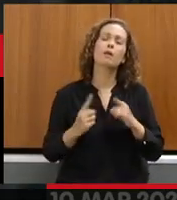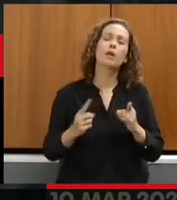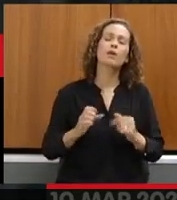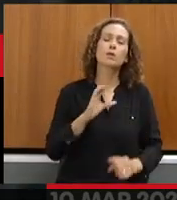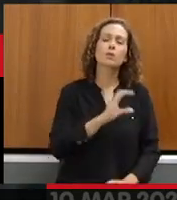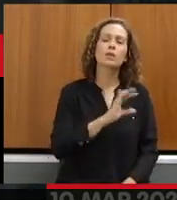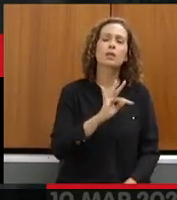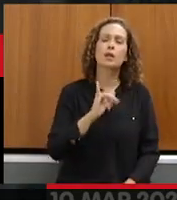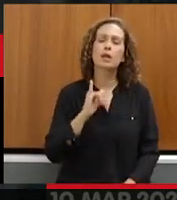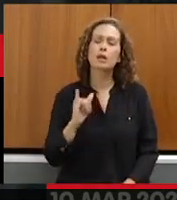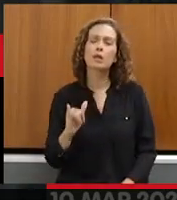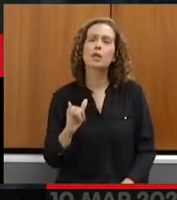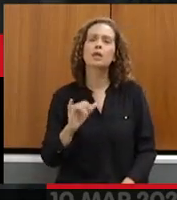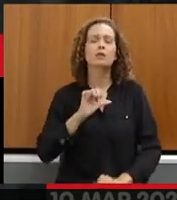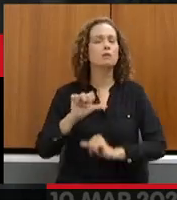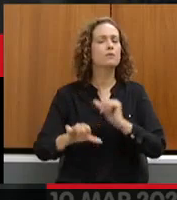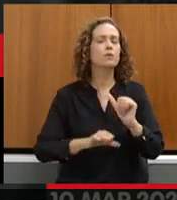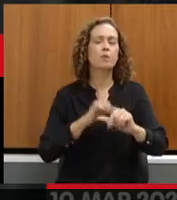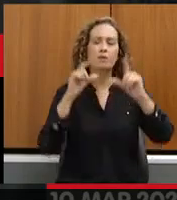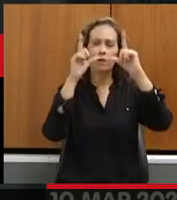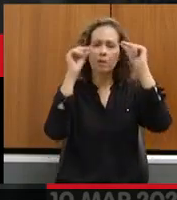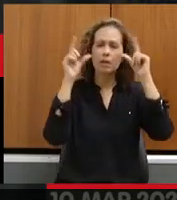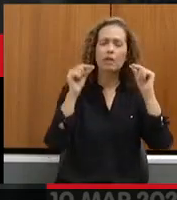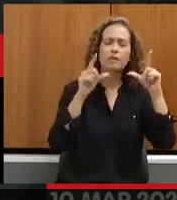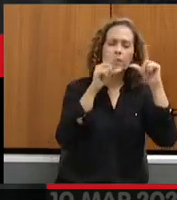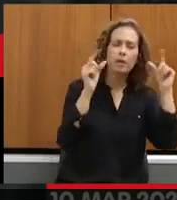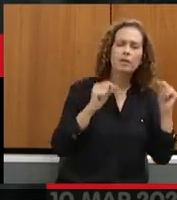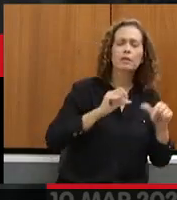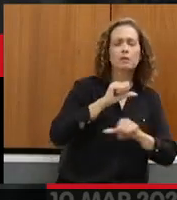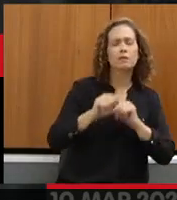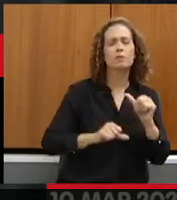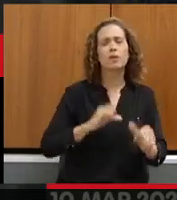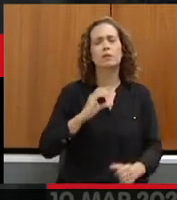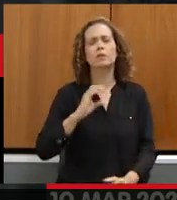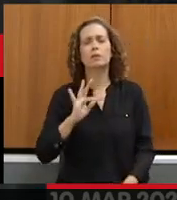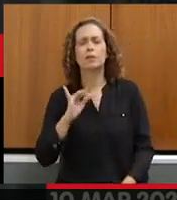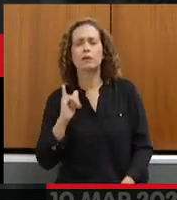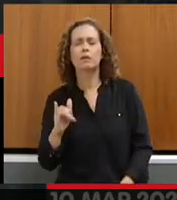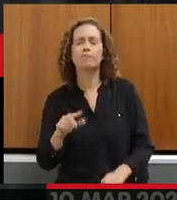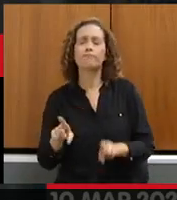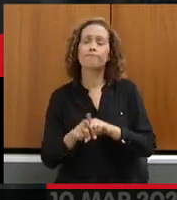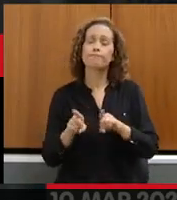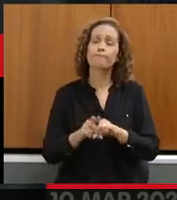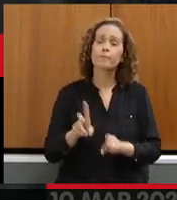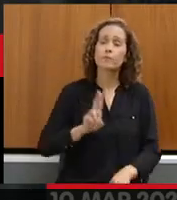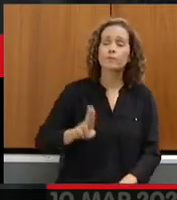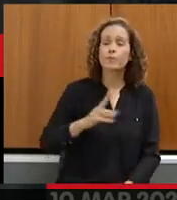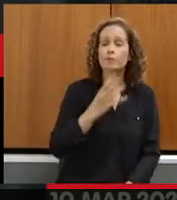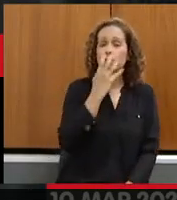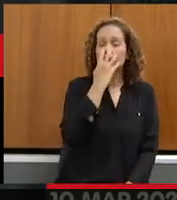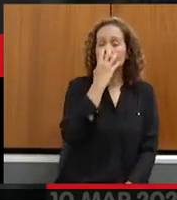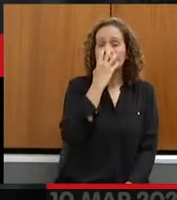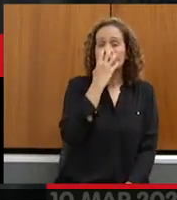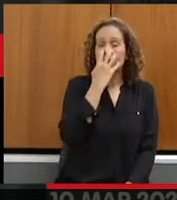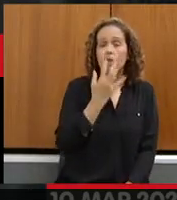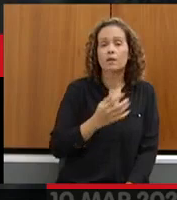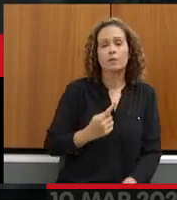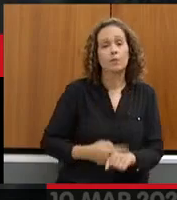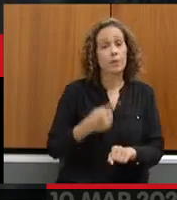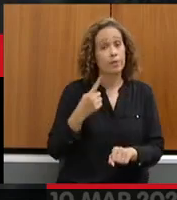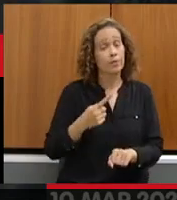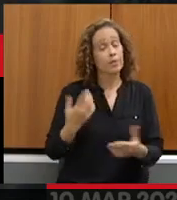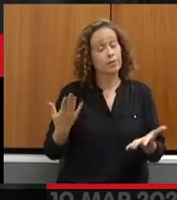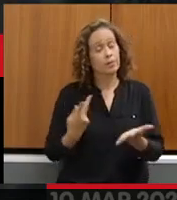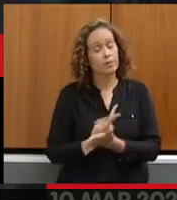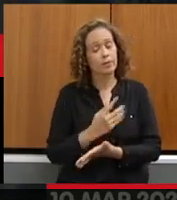CTI pela Marinho CTI pra gente poder fazer as aquisições dos respiradores naquele momento o que foi isso que foi